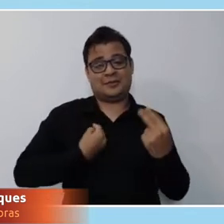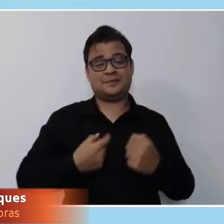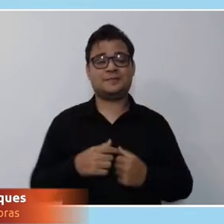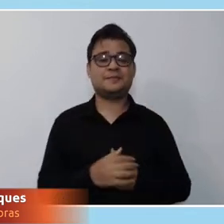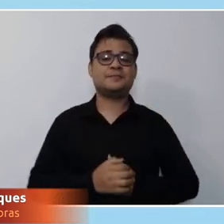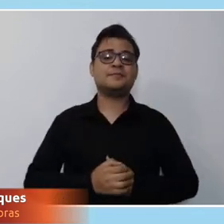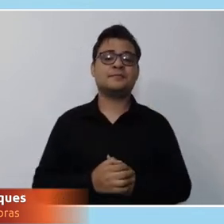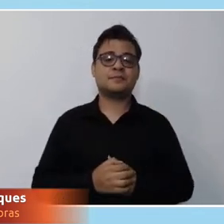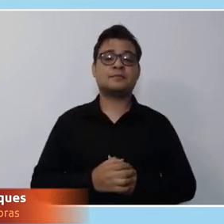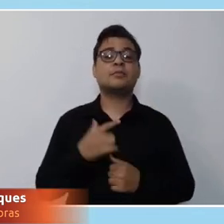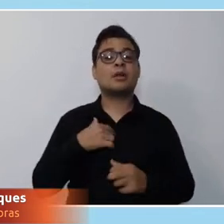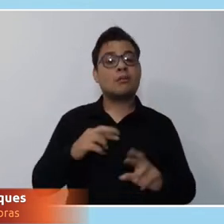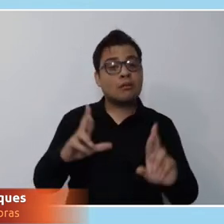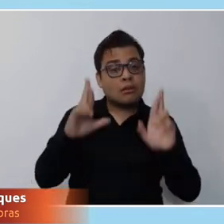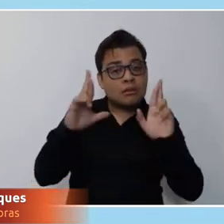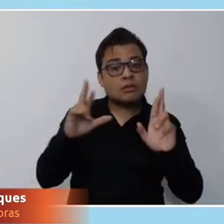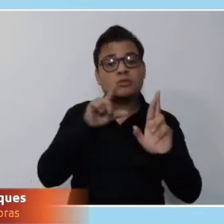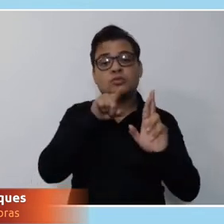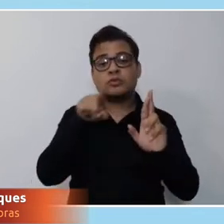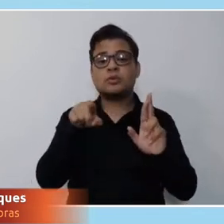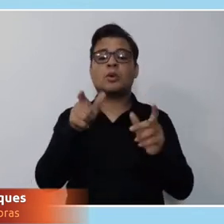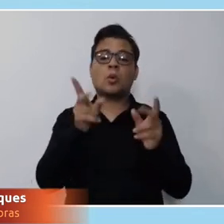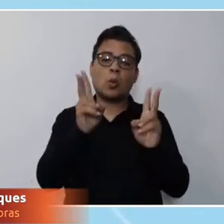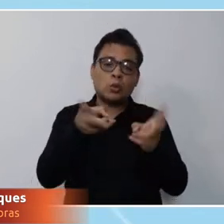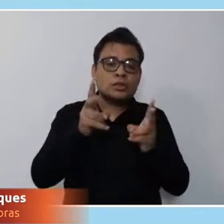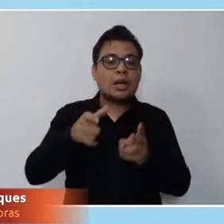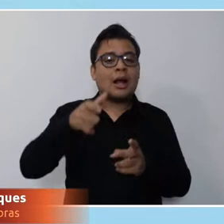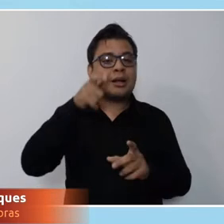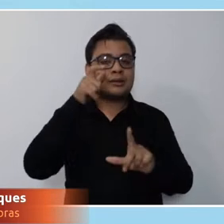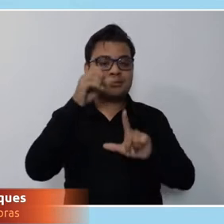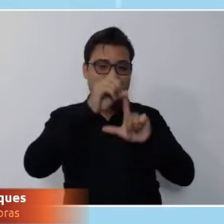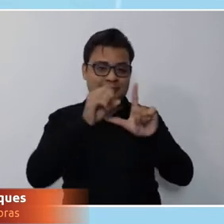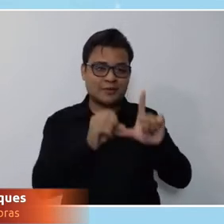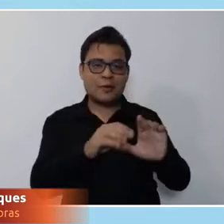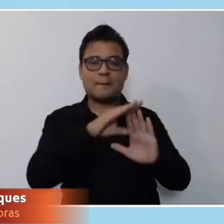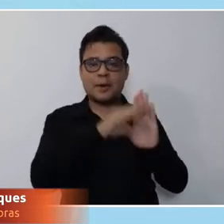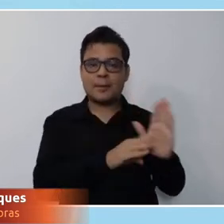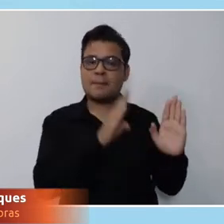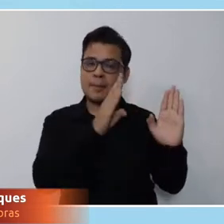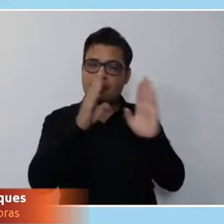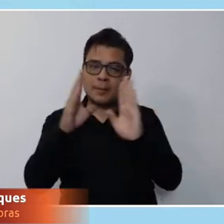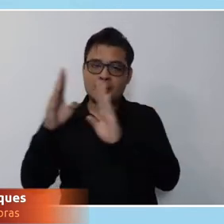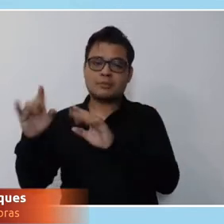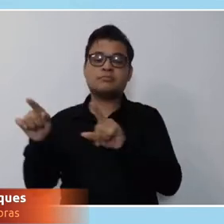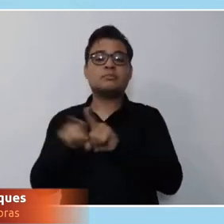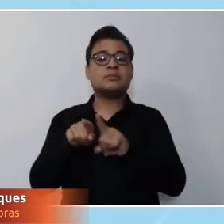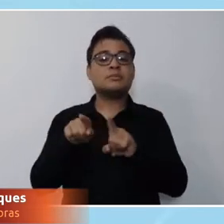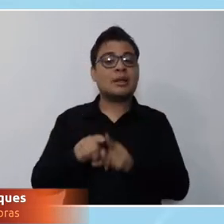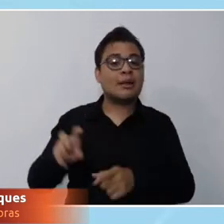você continue assistindo a programação da TV UFG e que também assista ao Conexões, quinta-feira, ao